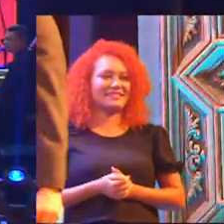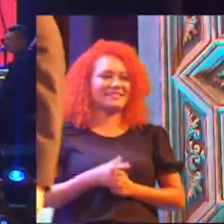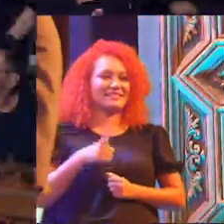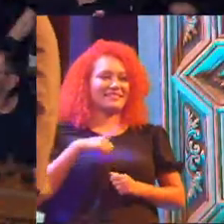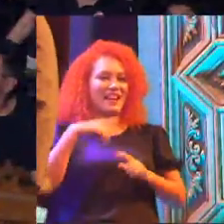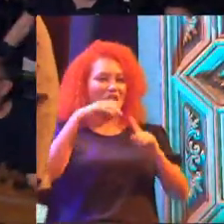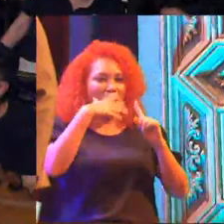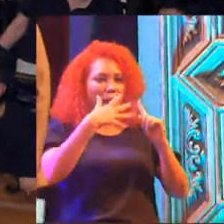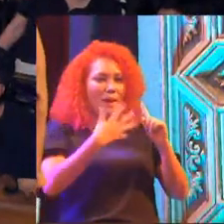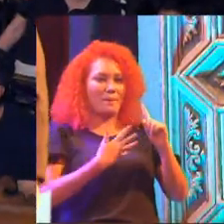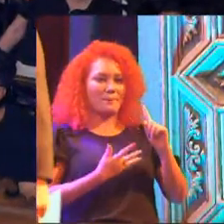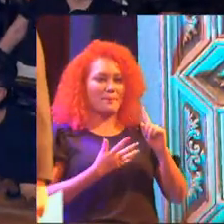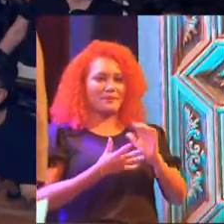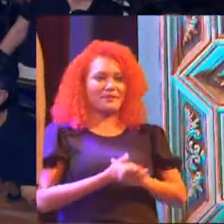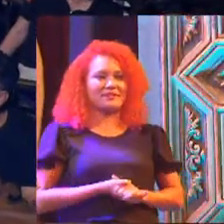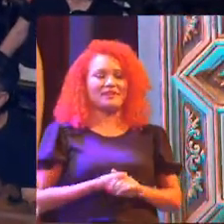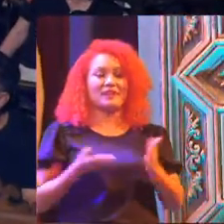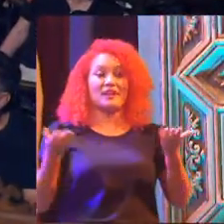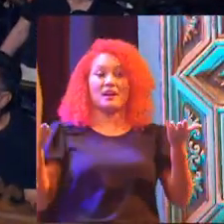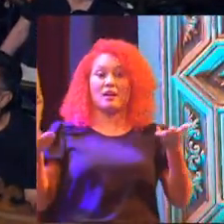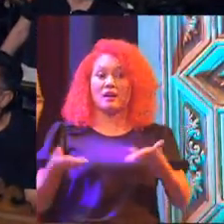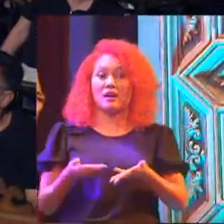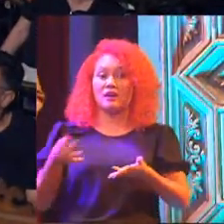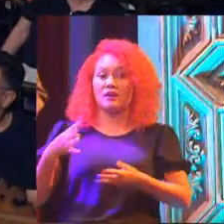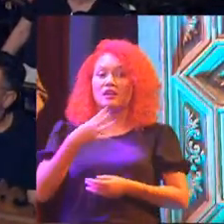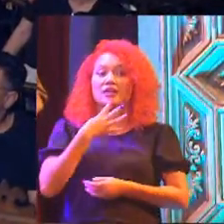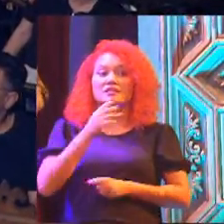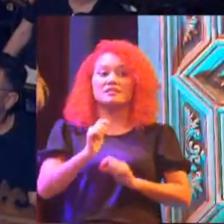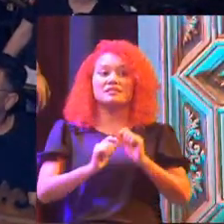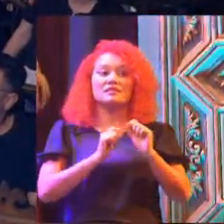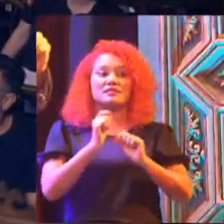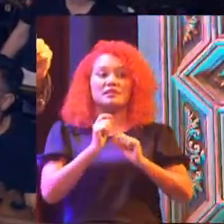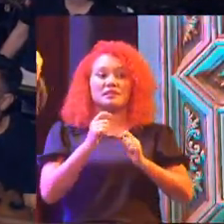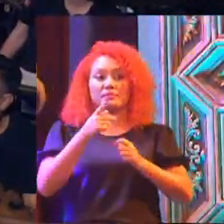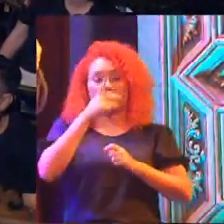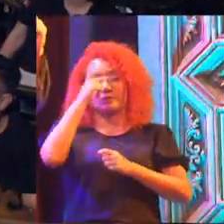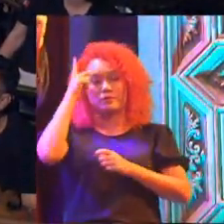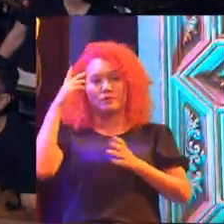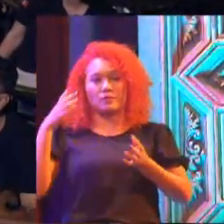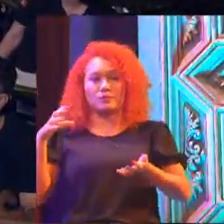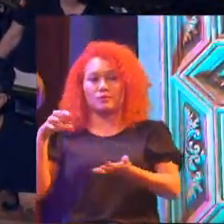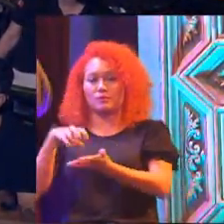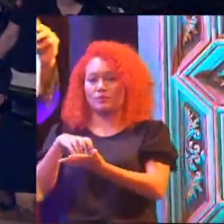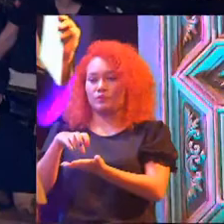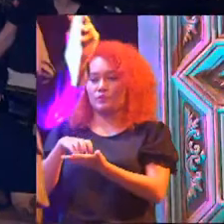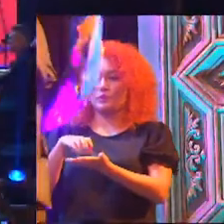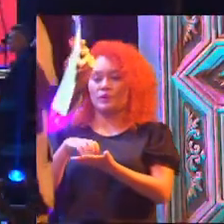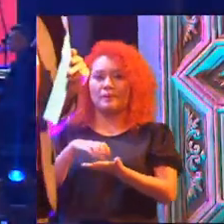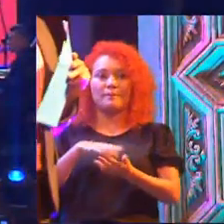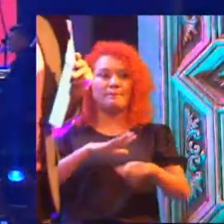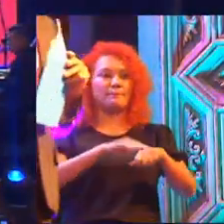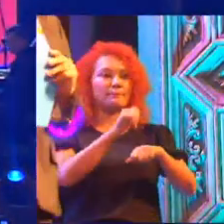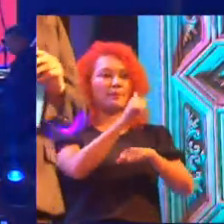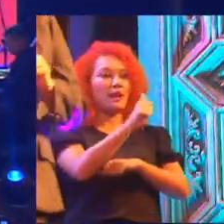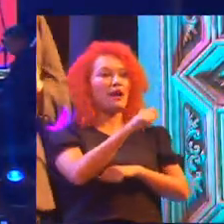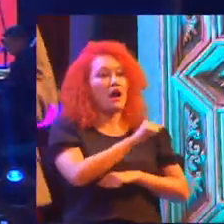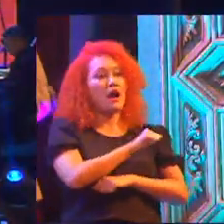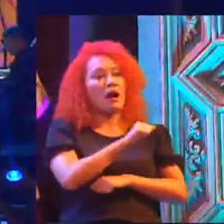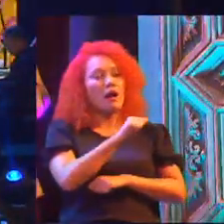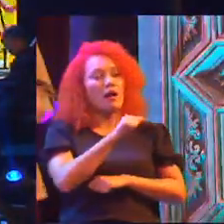E vamos conhecer agora os indicados na categoria MPB de melhor álbum.